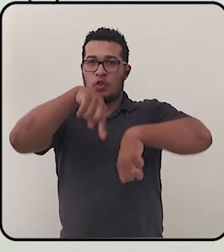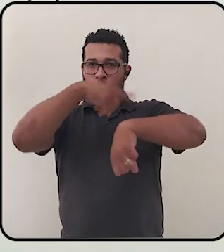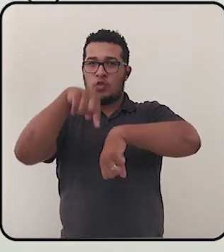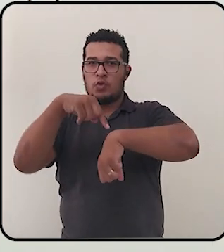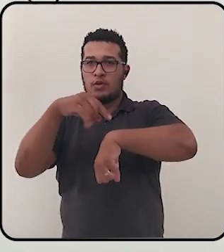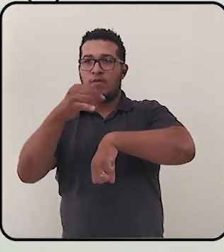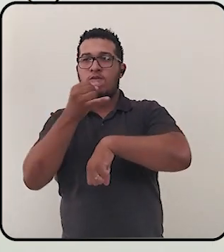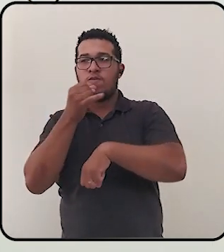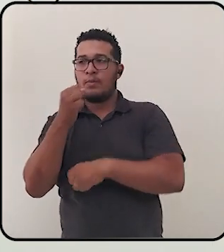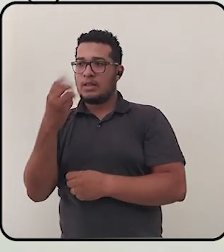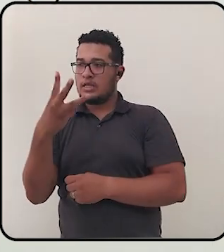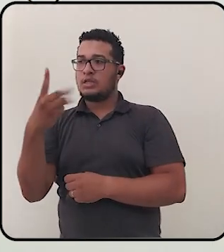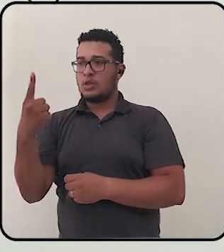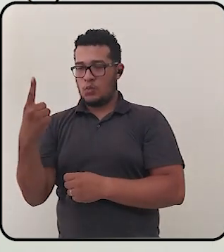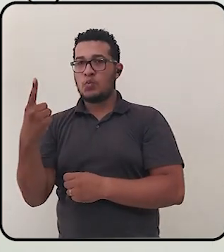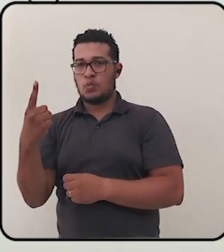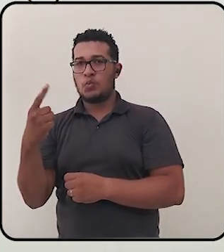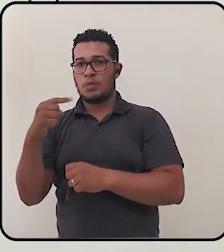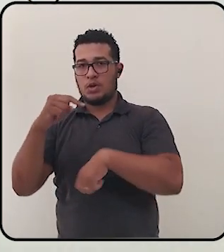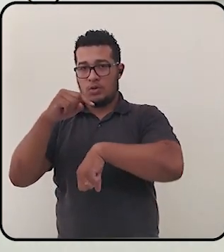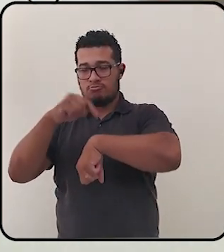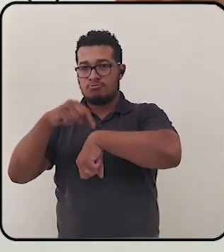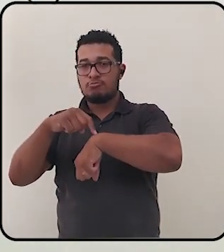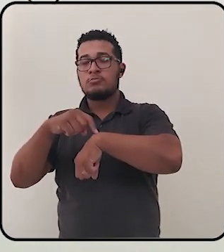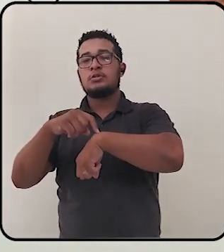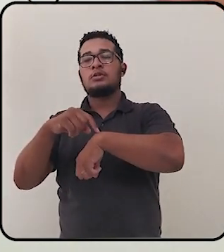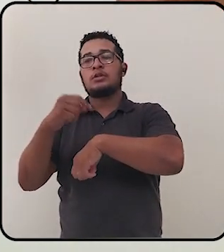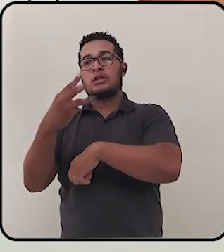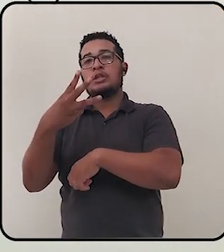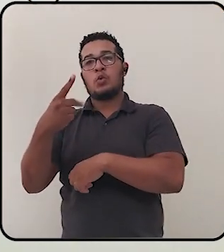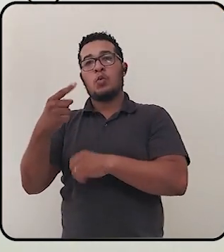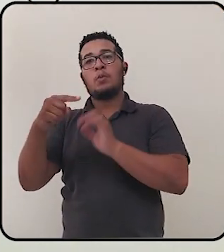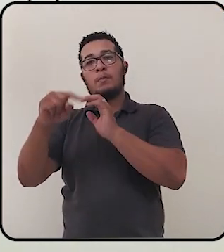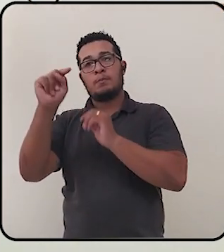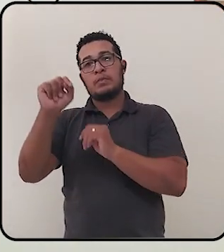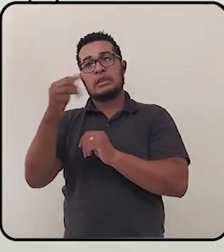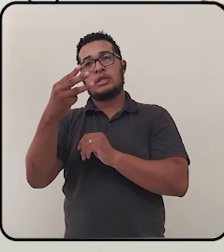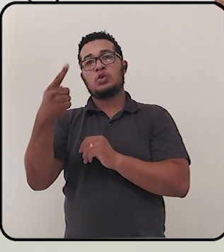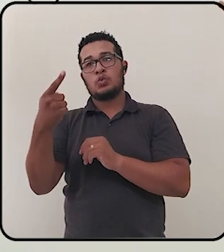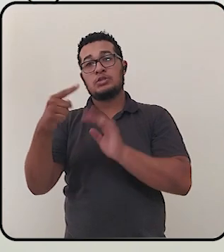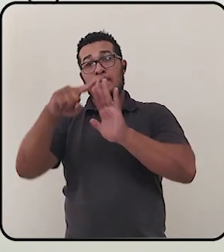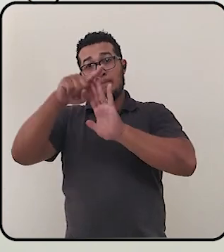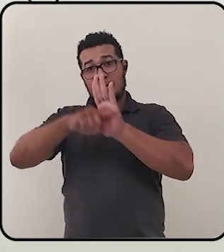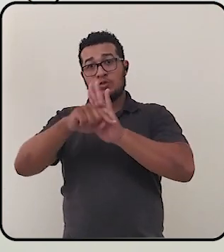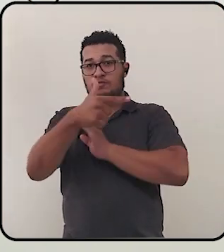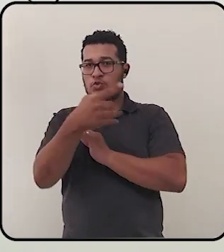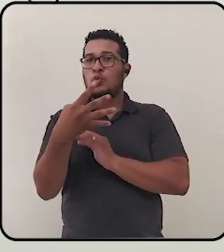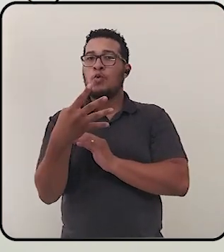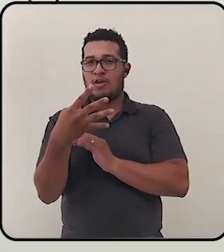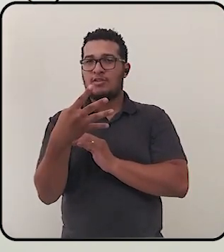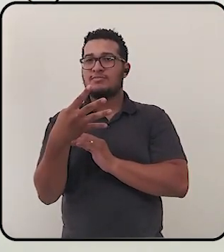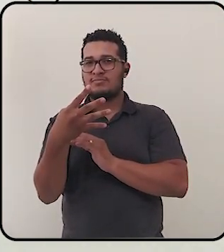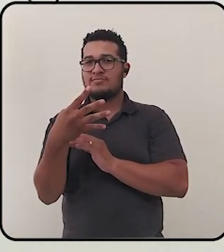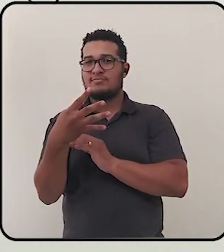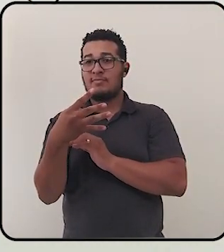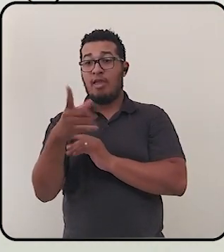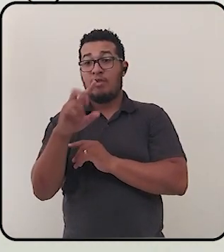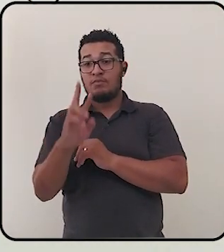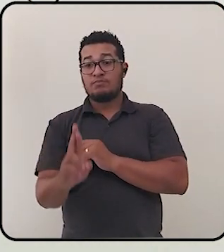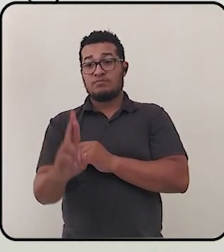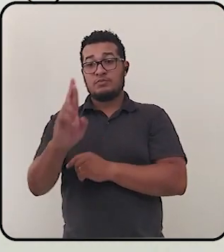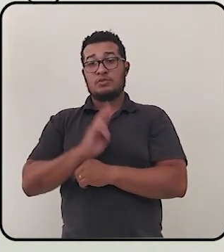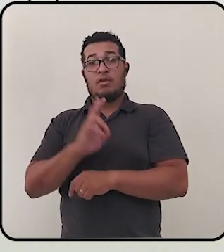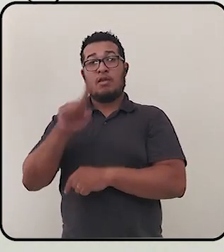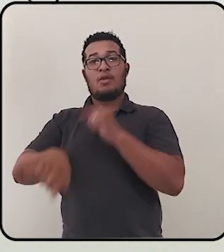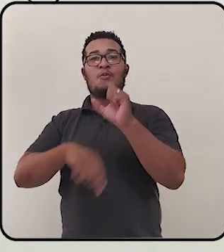tenho que um dia são 24 horas, eu pego esse meu resultado, 31 horas e 32 minutos,